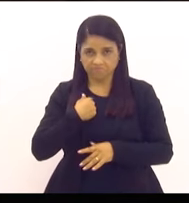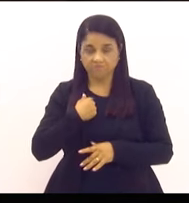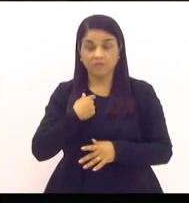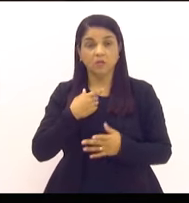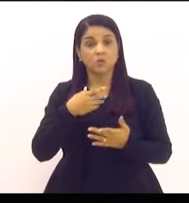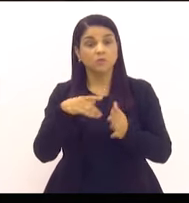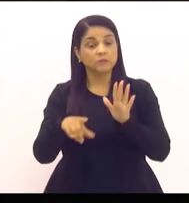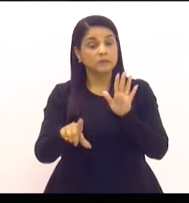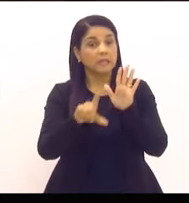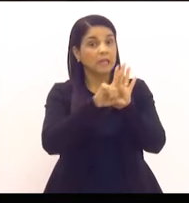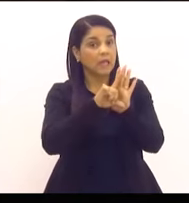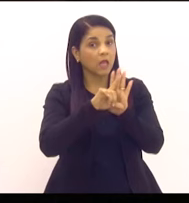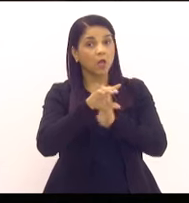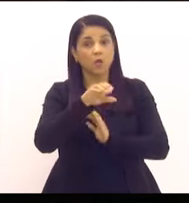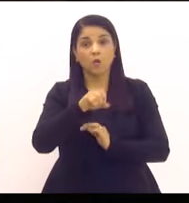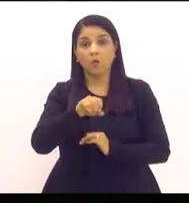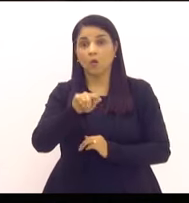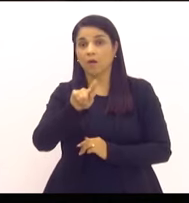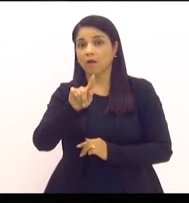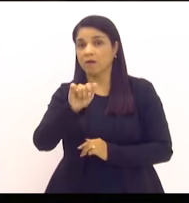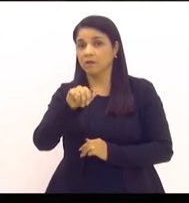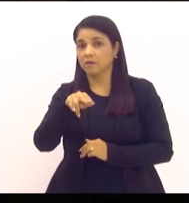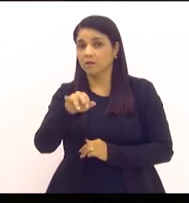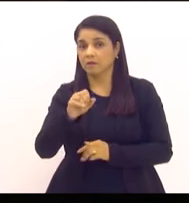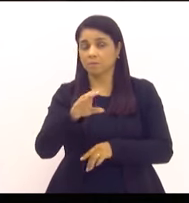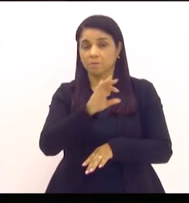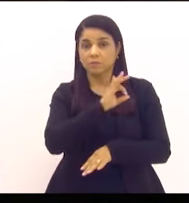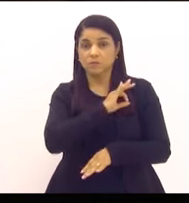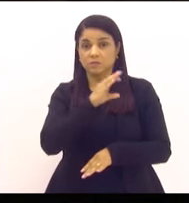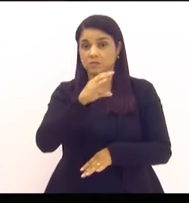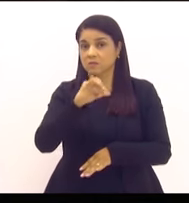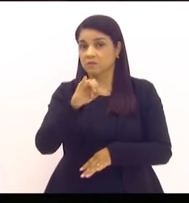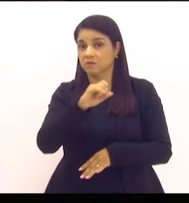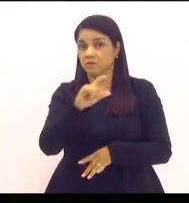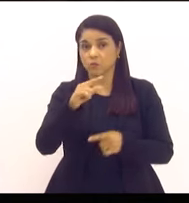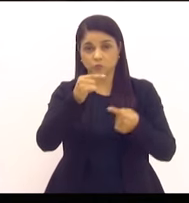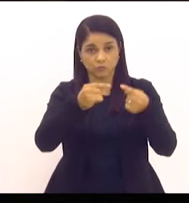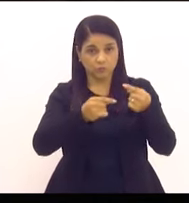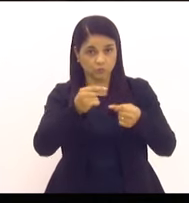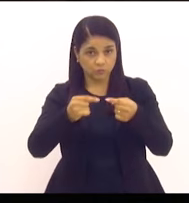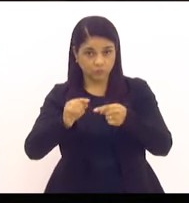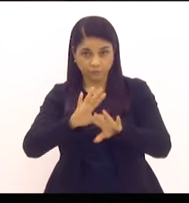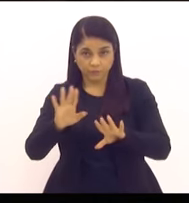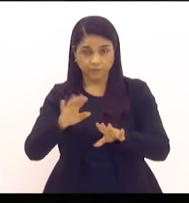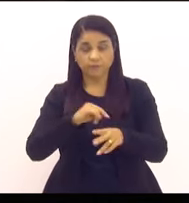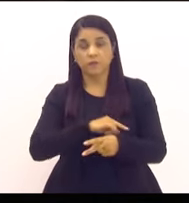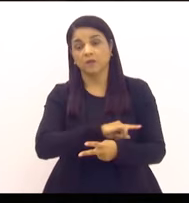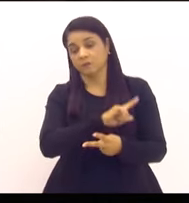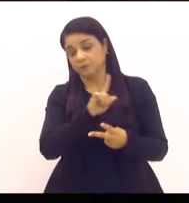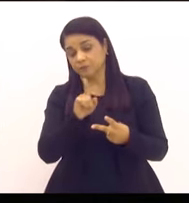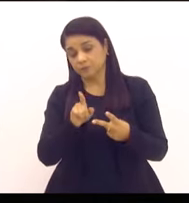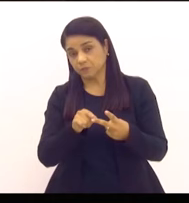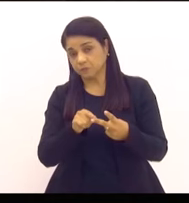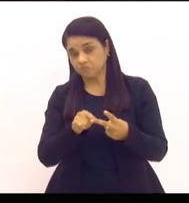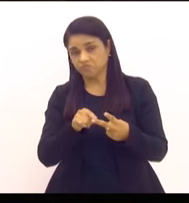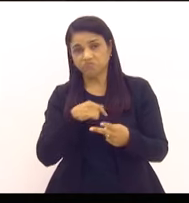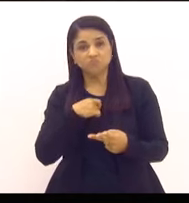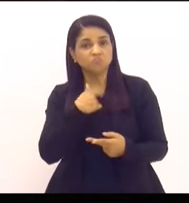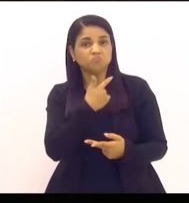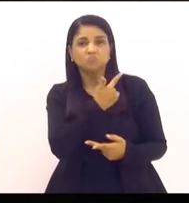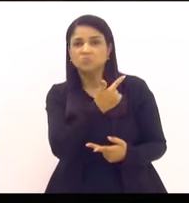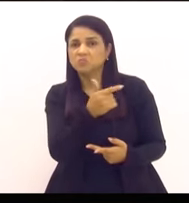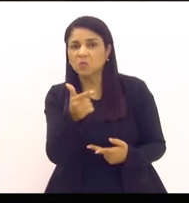orgânica da Polícia Civil. De 2, não tenho